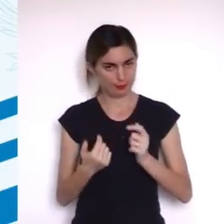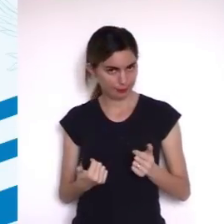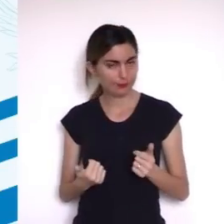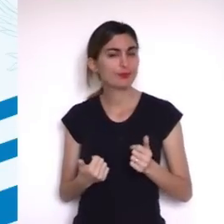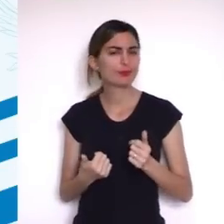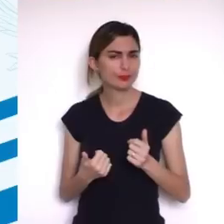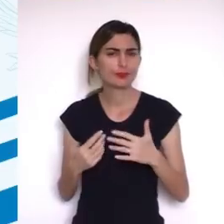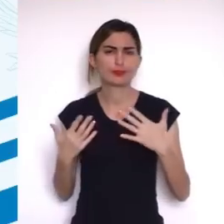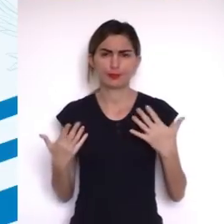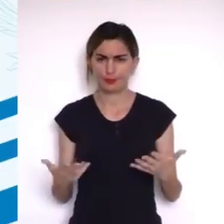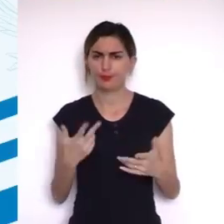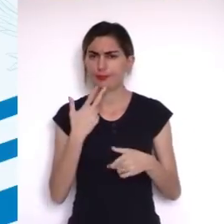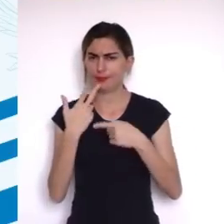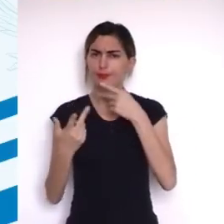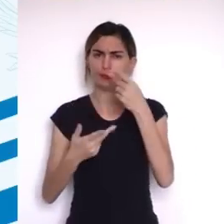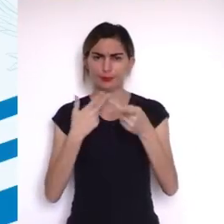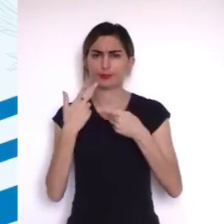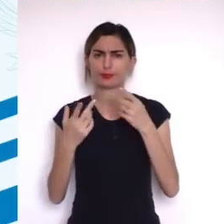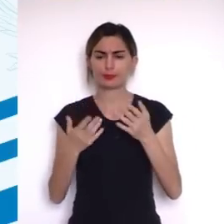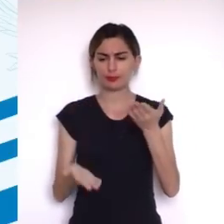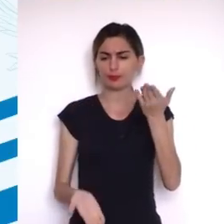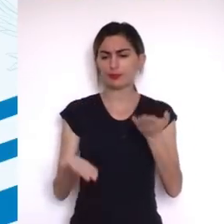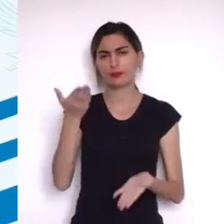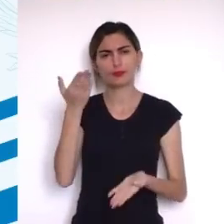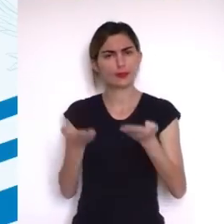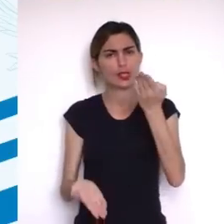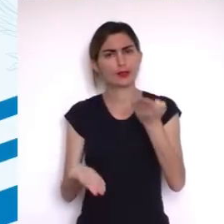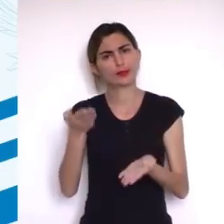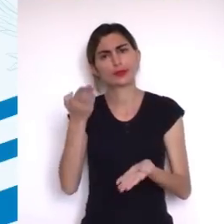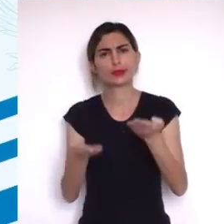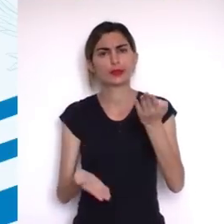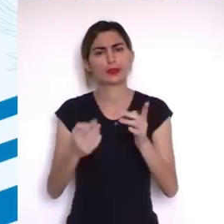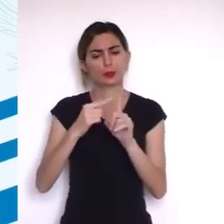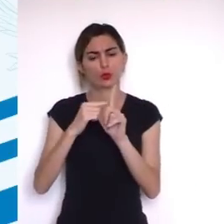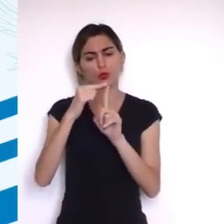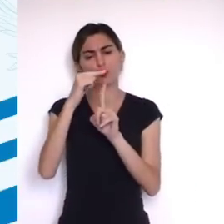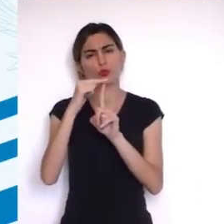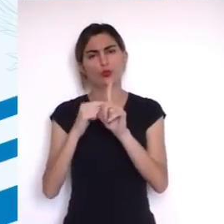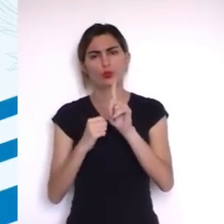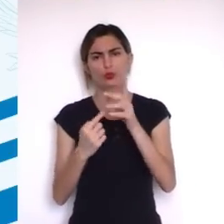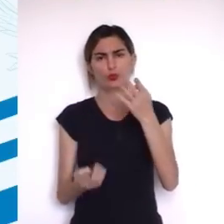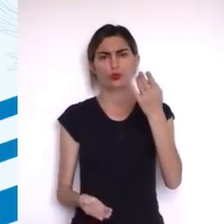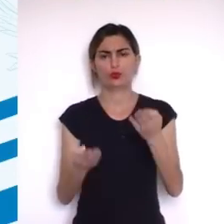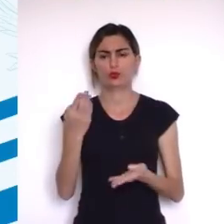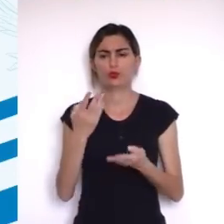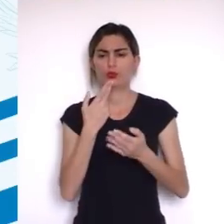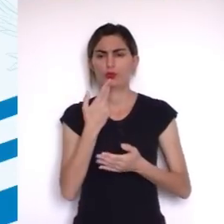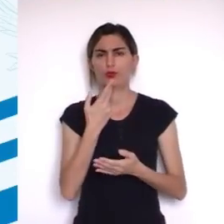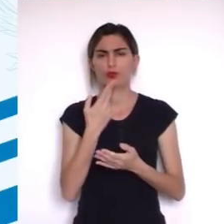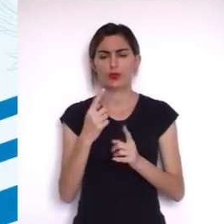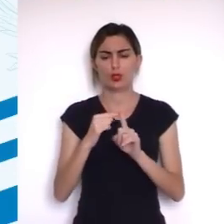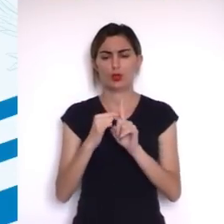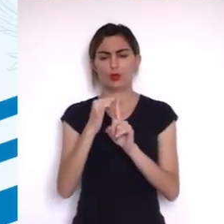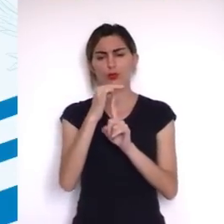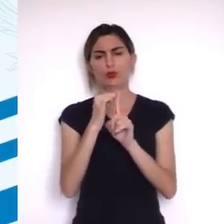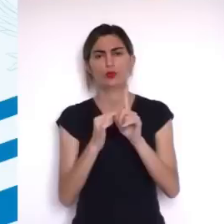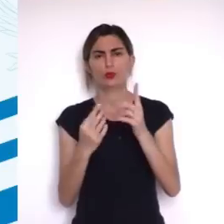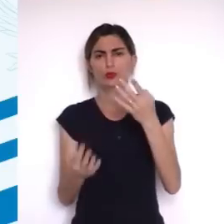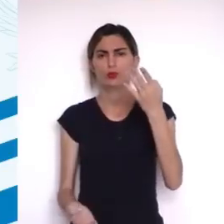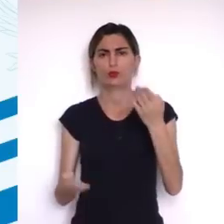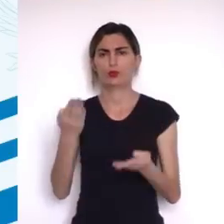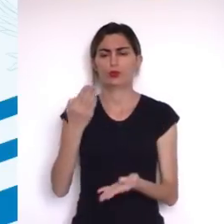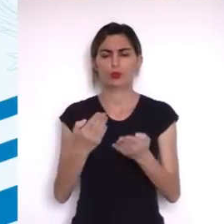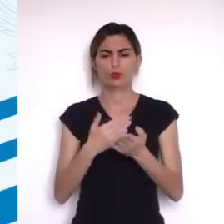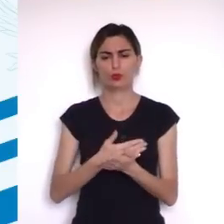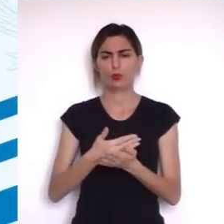temperatura alta. E daí a gente fala sobre equilíbrio térmico. Quando se fala de equilíbrio